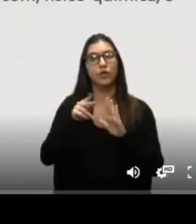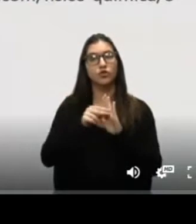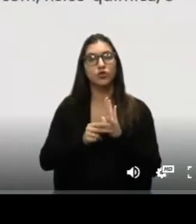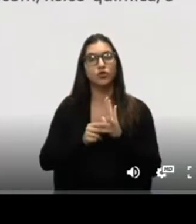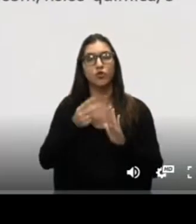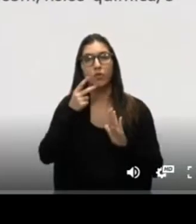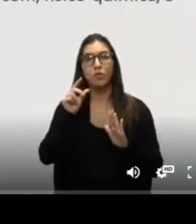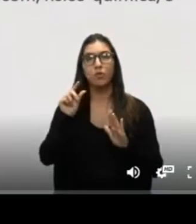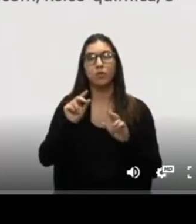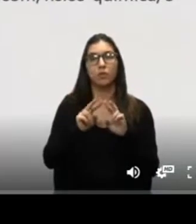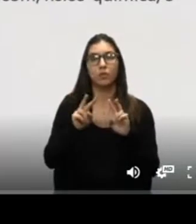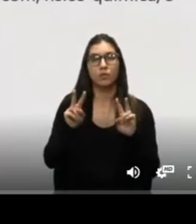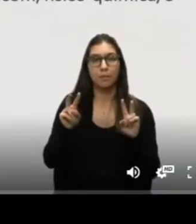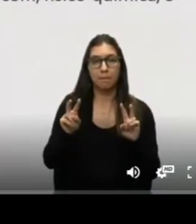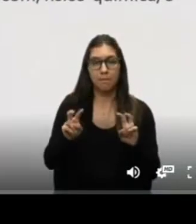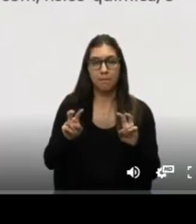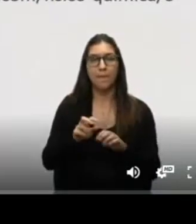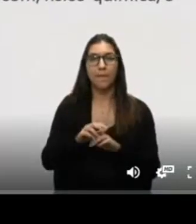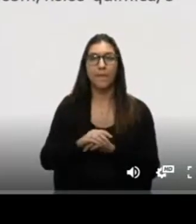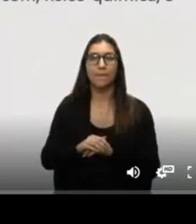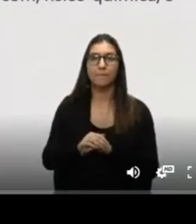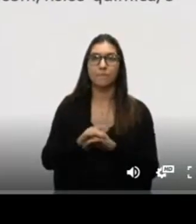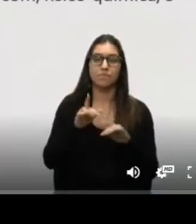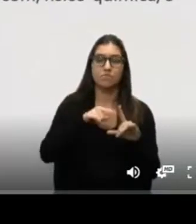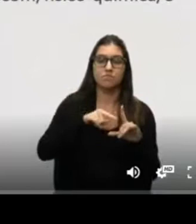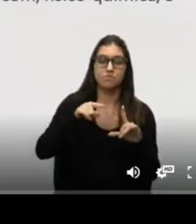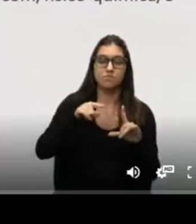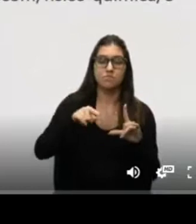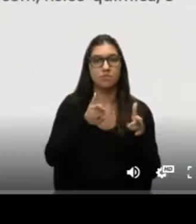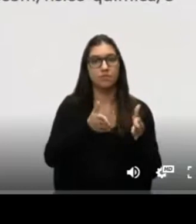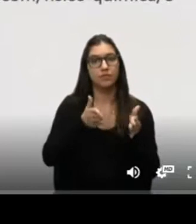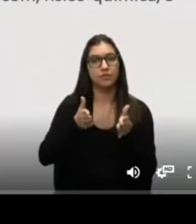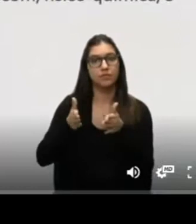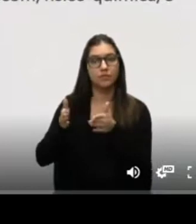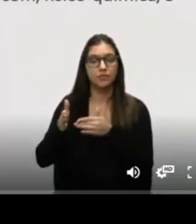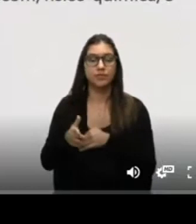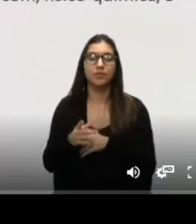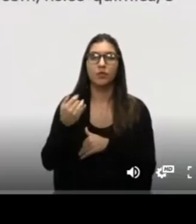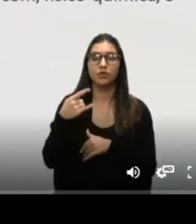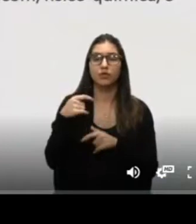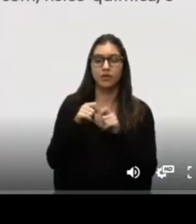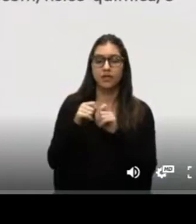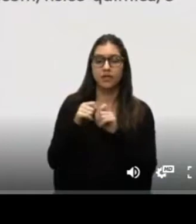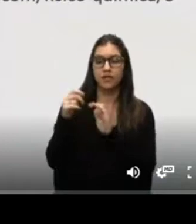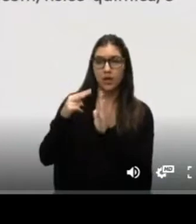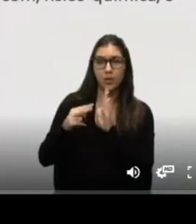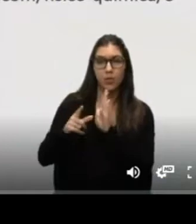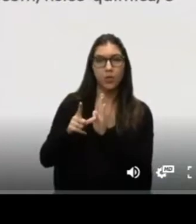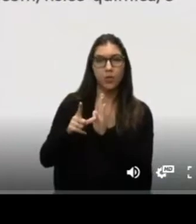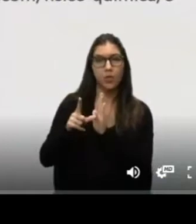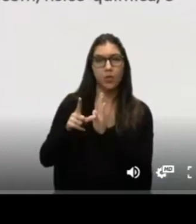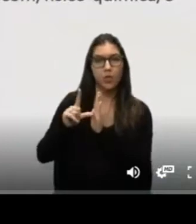ele vai falar um pouquinho sobre o diagrama de fases. Então, é importante a gente fazer a leitura